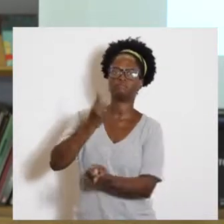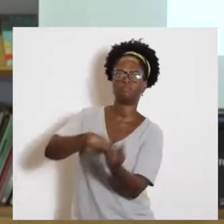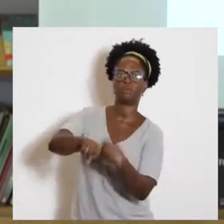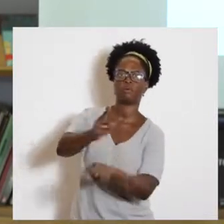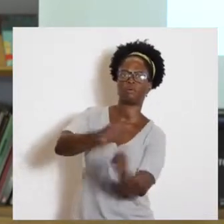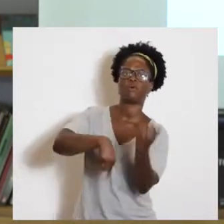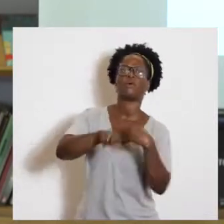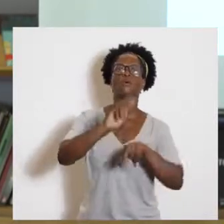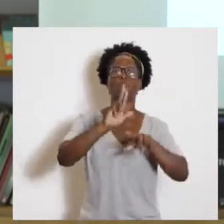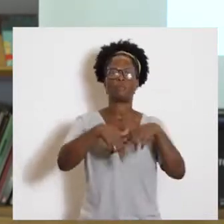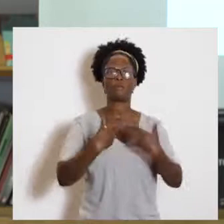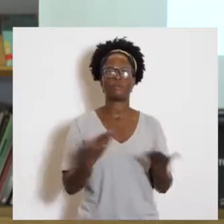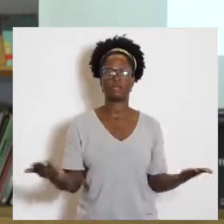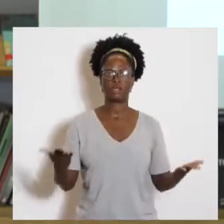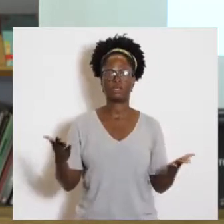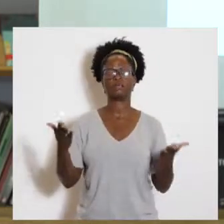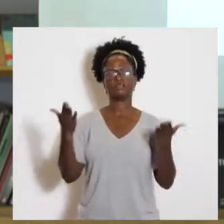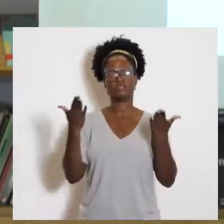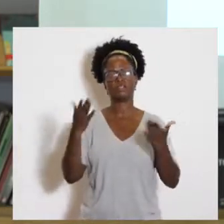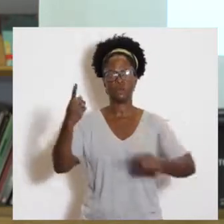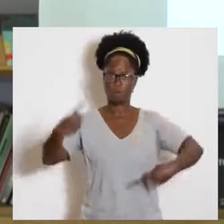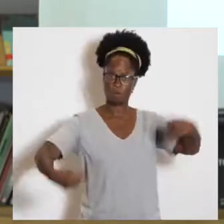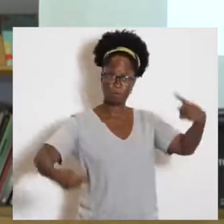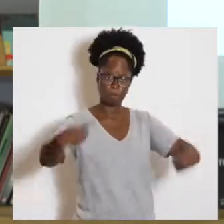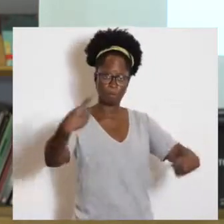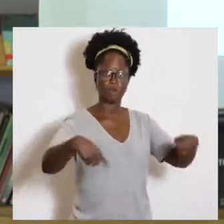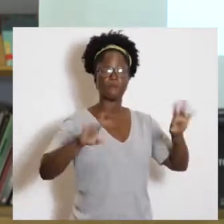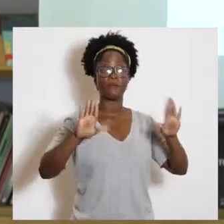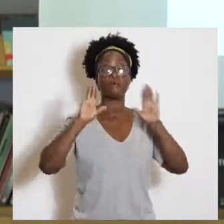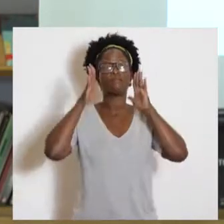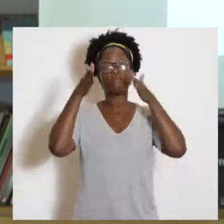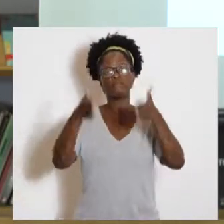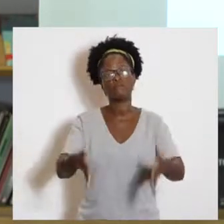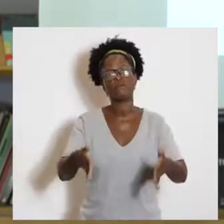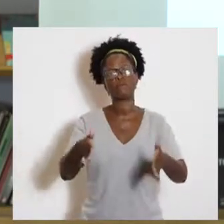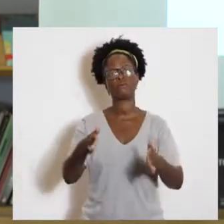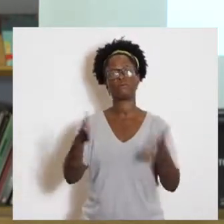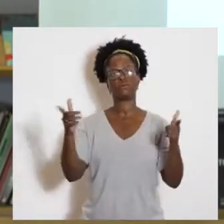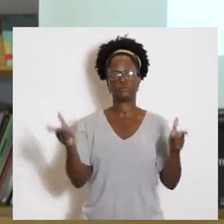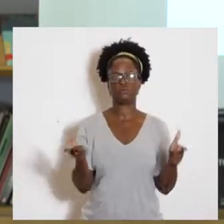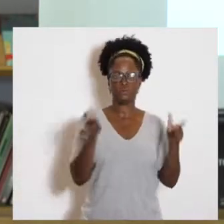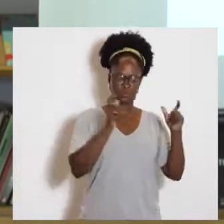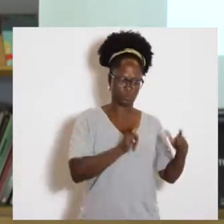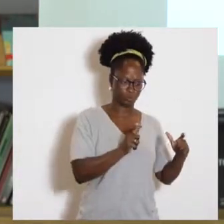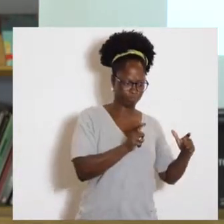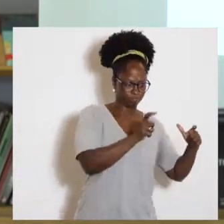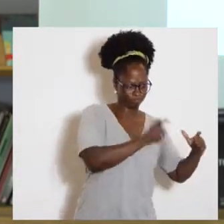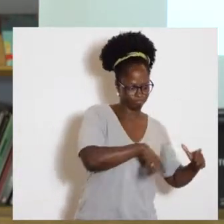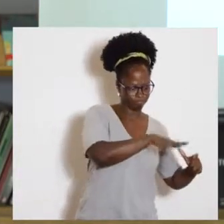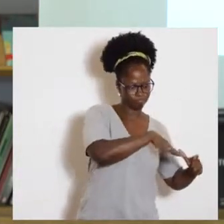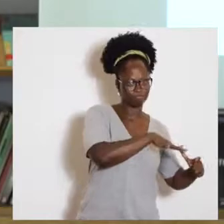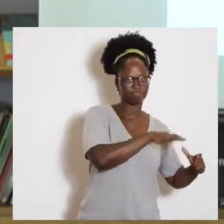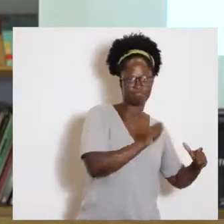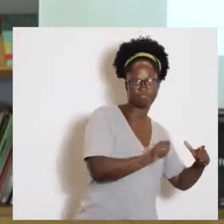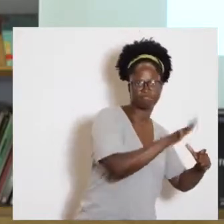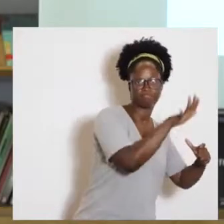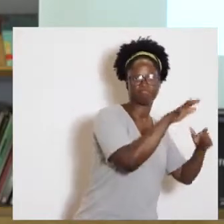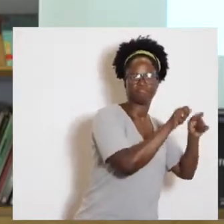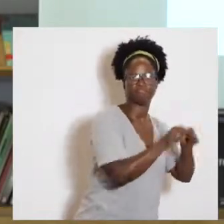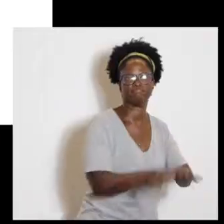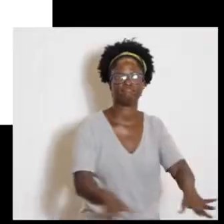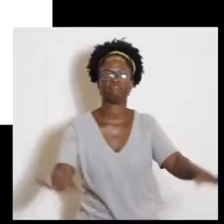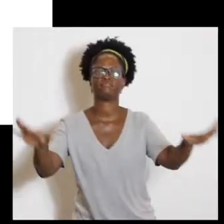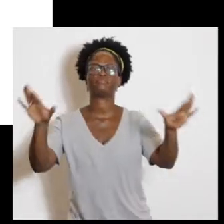modificou por conta de um cenário marco político mas especialmente de um cenário mico que está se gestando dentro das